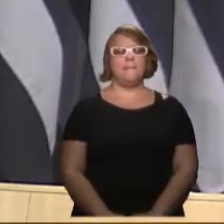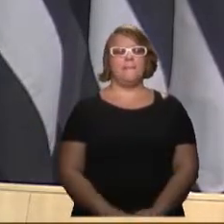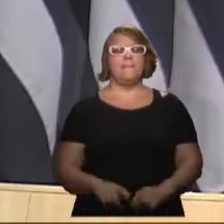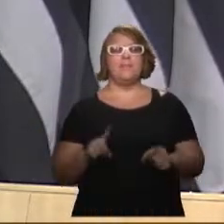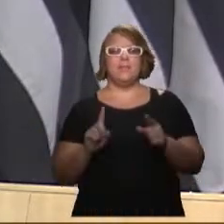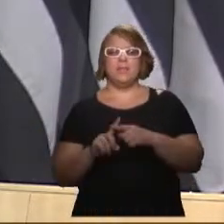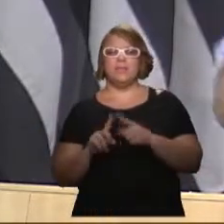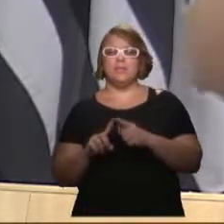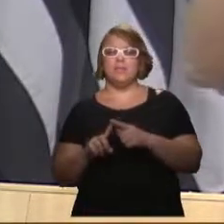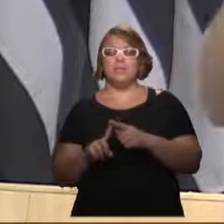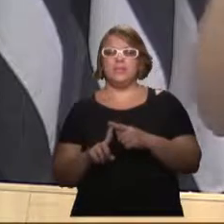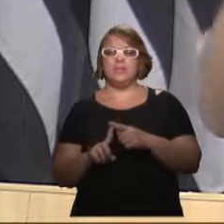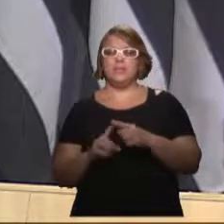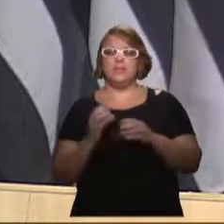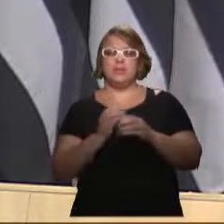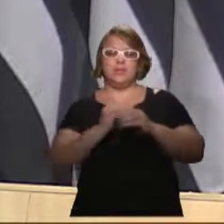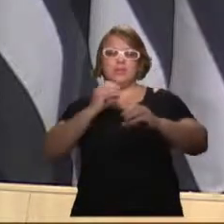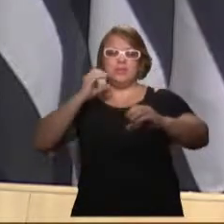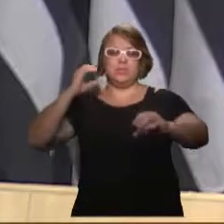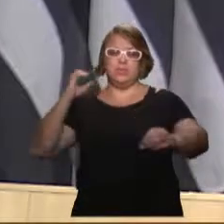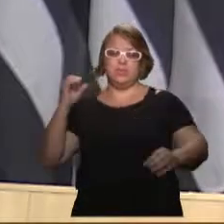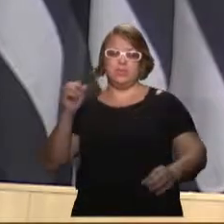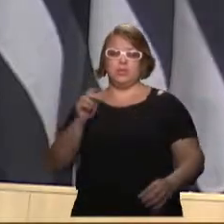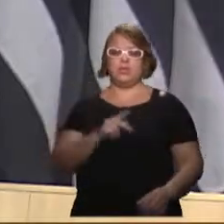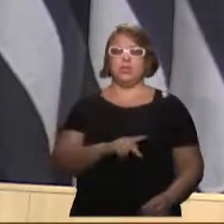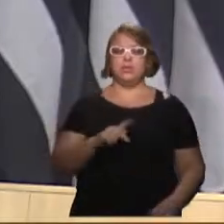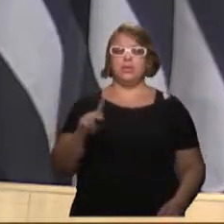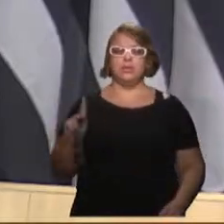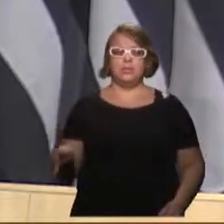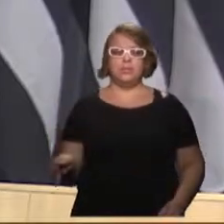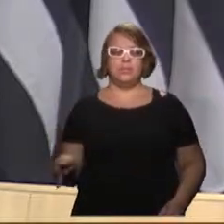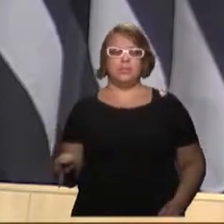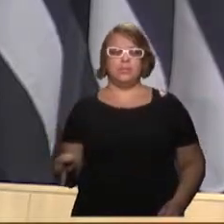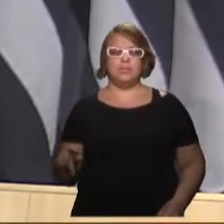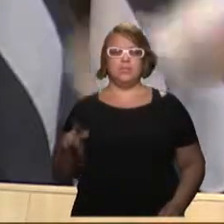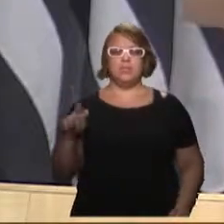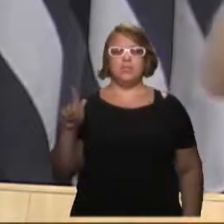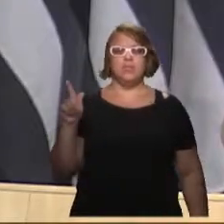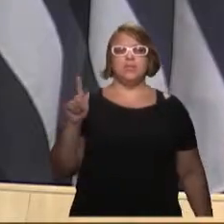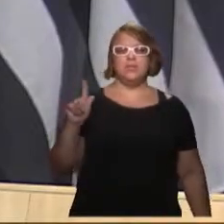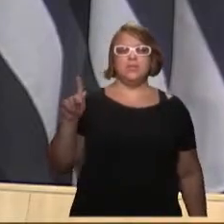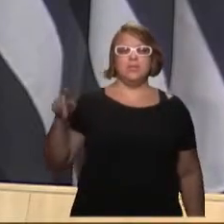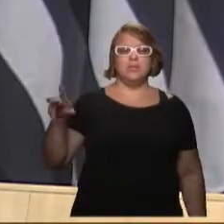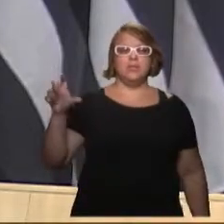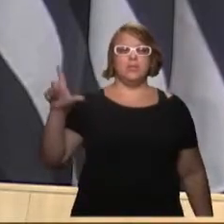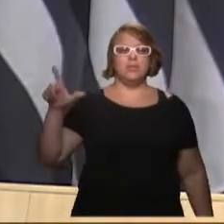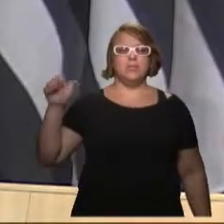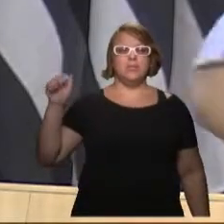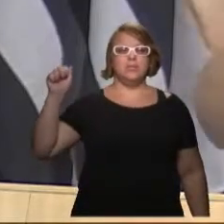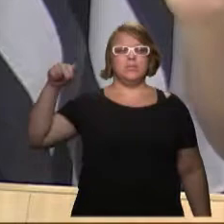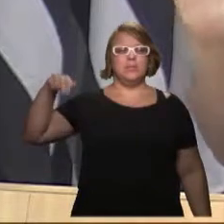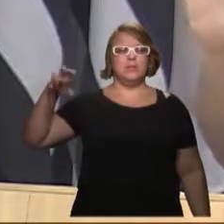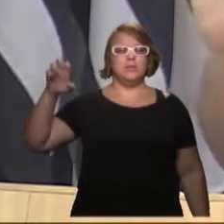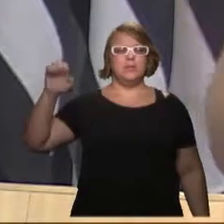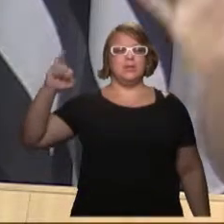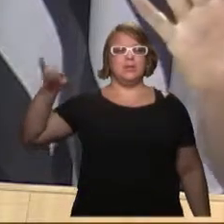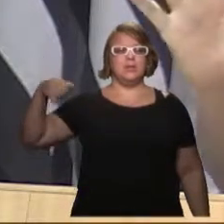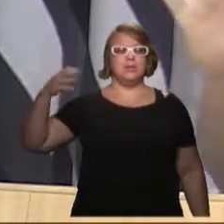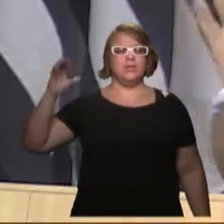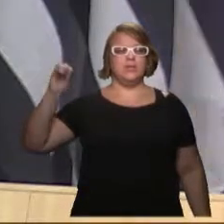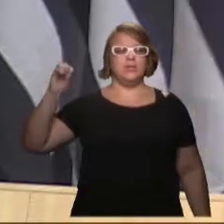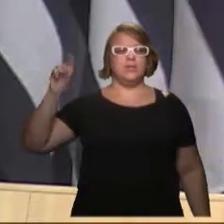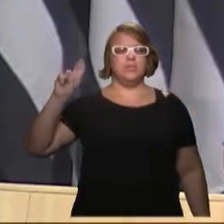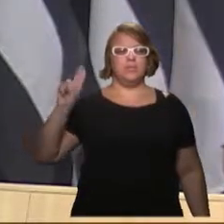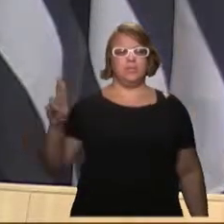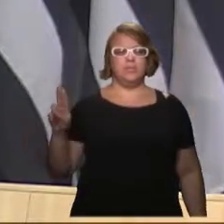engenheiro, como professor, não planejou a nossa cidade. Falimos essa cidade por várias vezes, mas